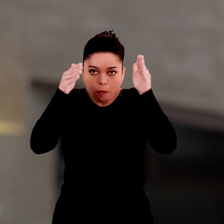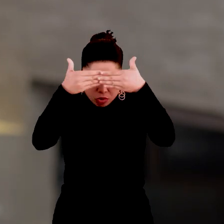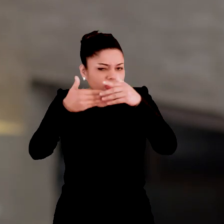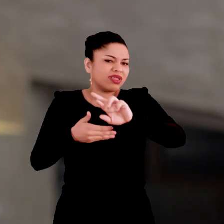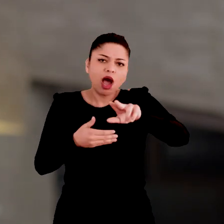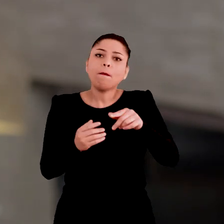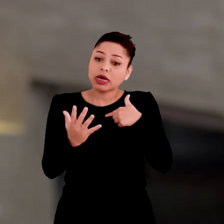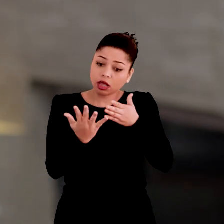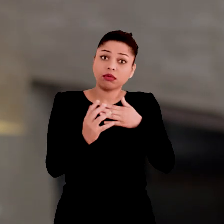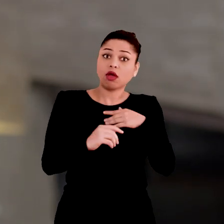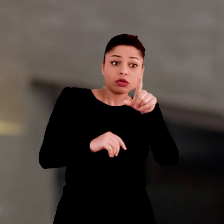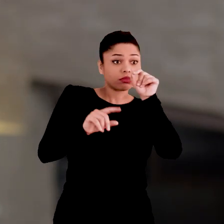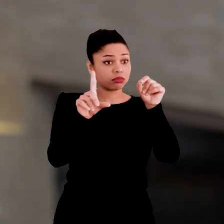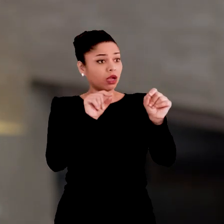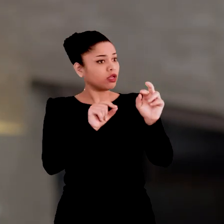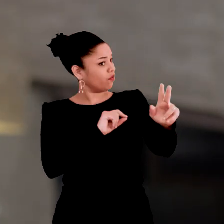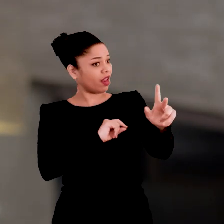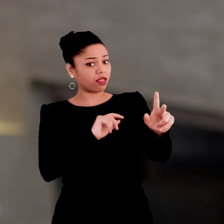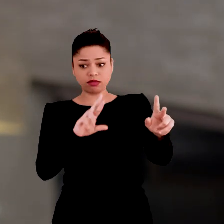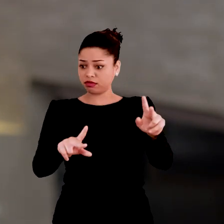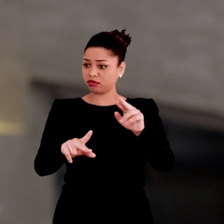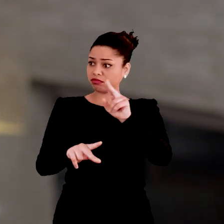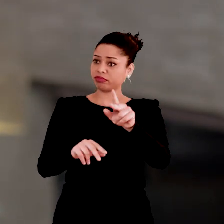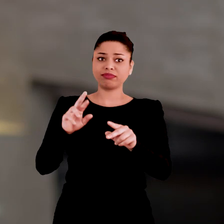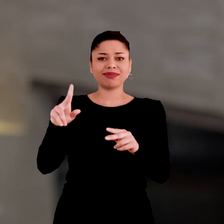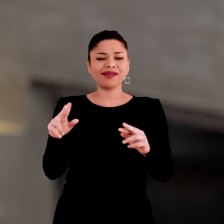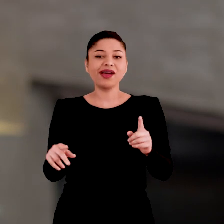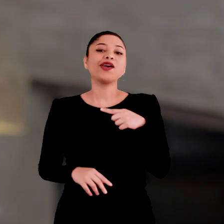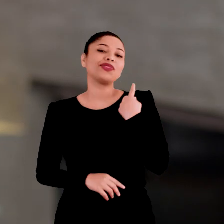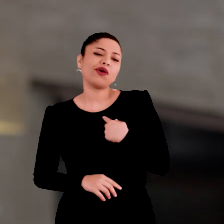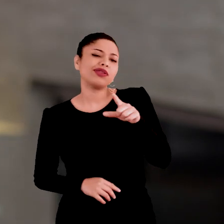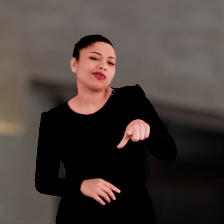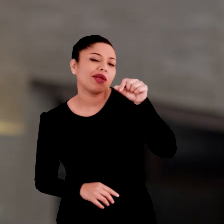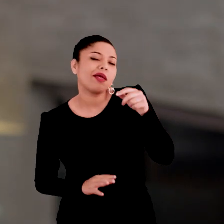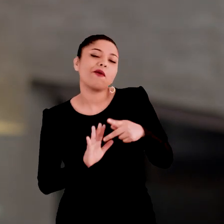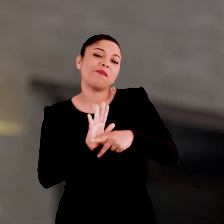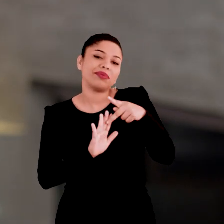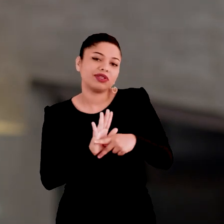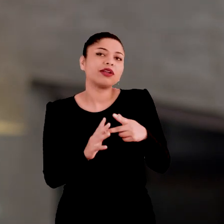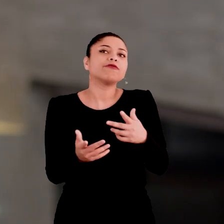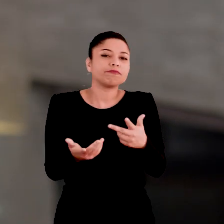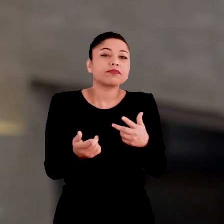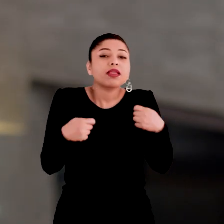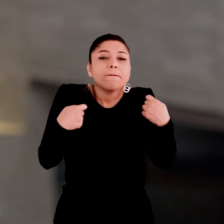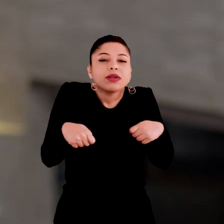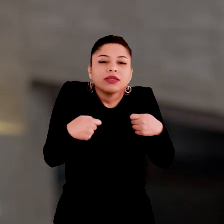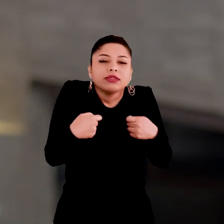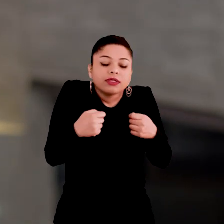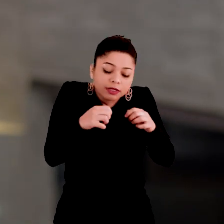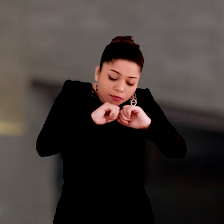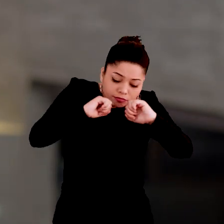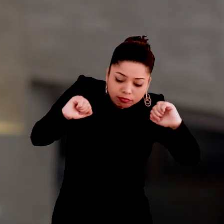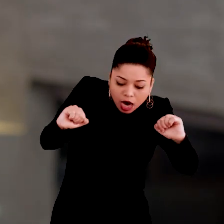várias possibilidades e pedagogias do projeto. A gente selecionou projetos que de alguma coisa tem algo a